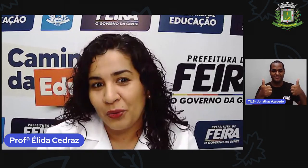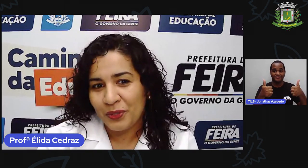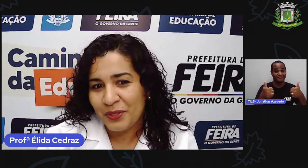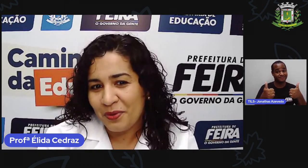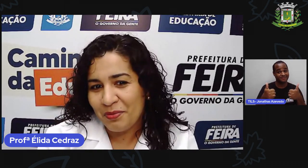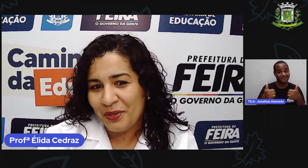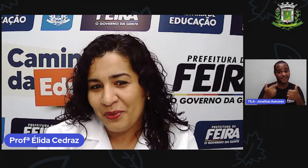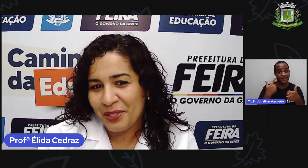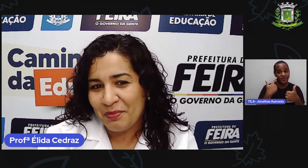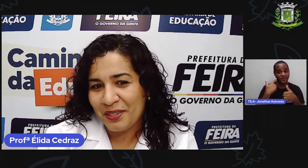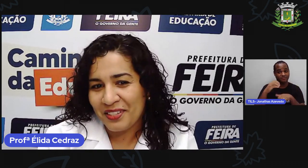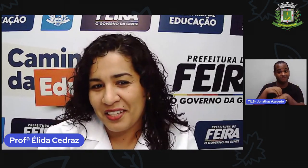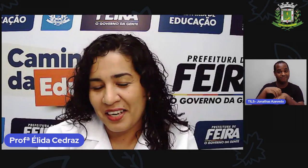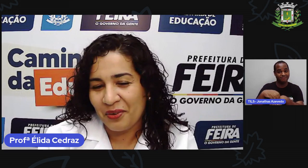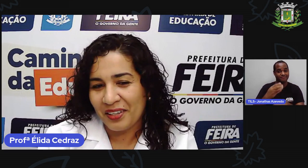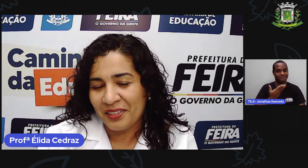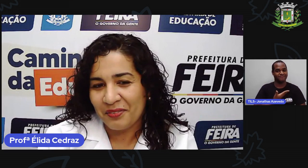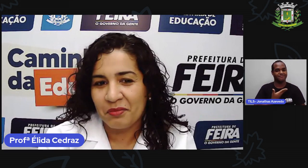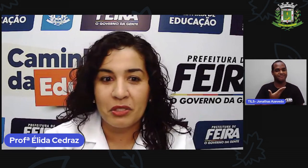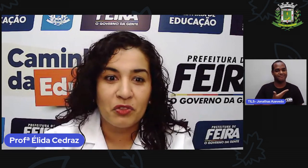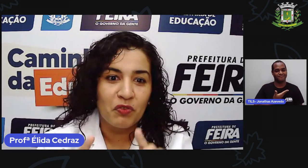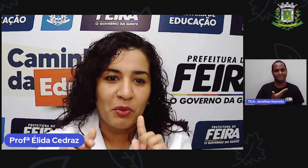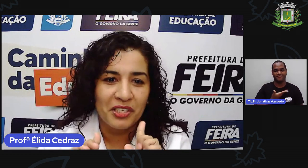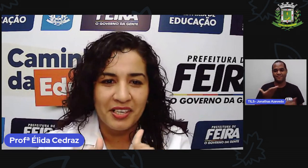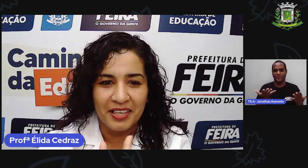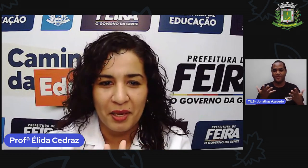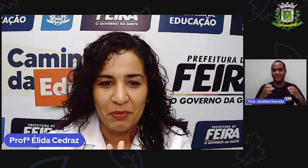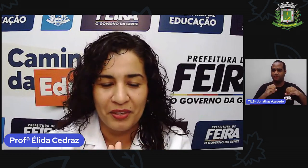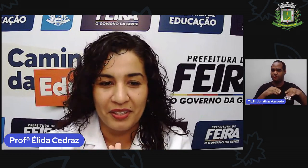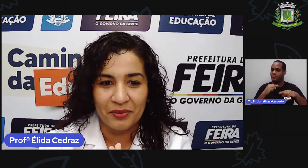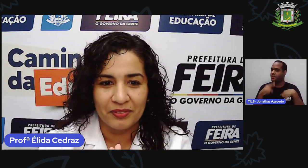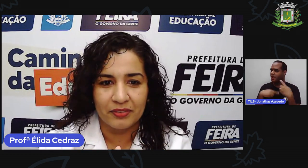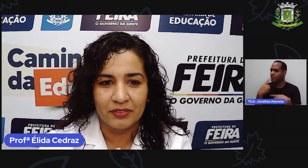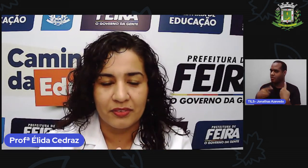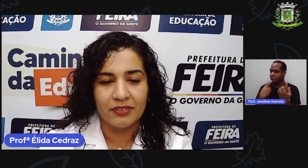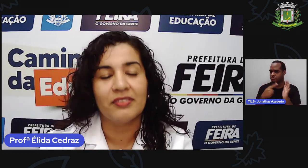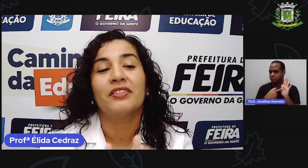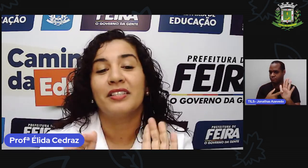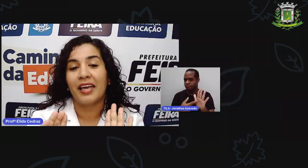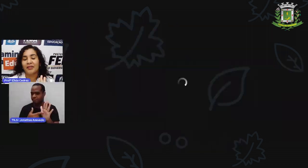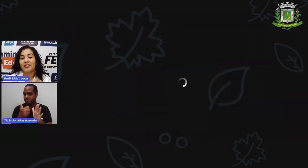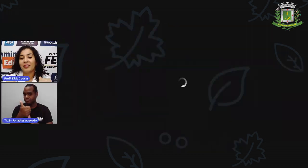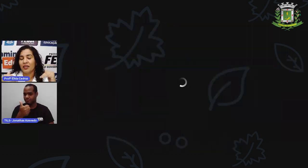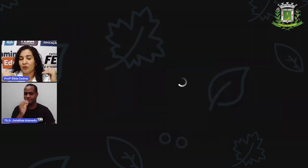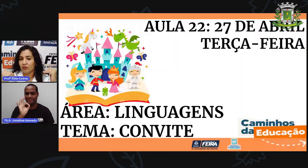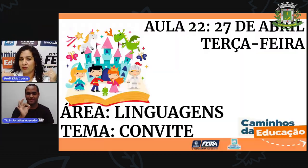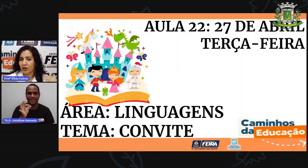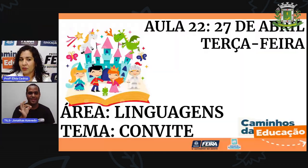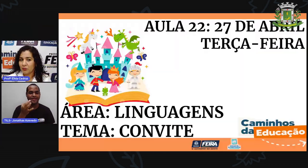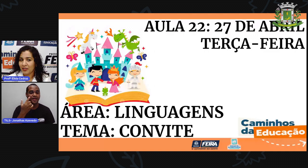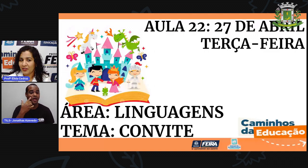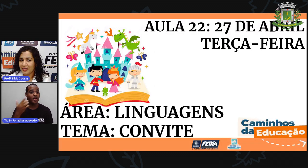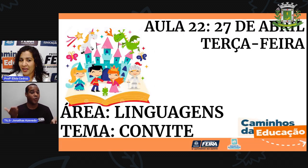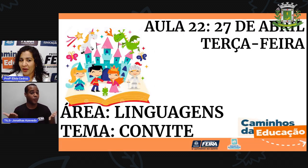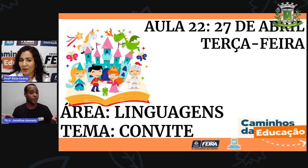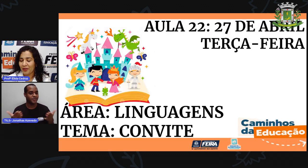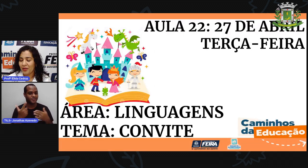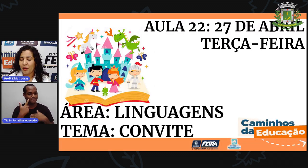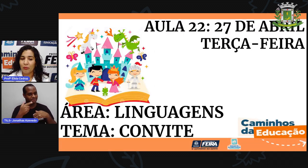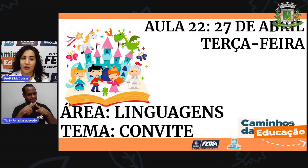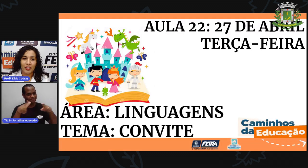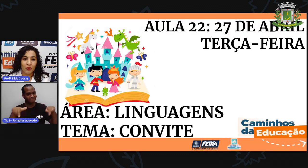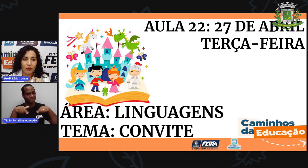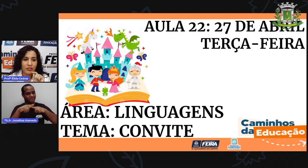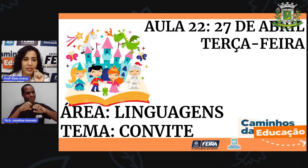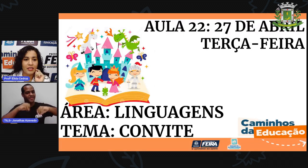Eu trouxe um amigo hoje para a nossa aula. Mas eu só vou mostrar ele daqui a pouquinho. Certo? Então, vamos para a nossa aula.